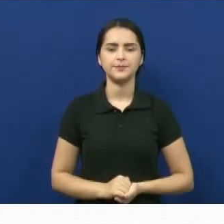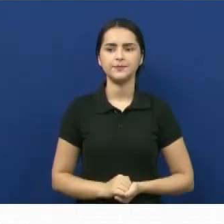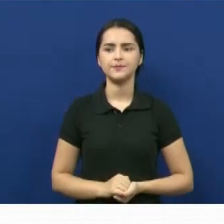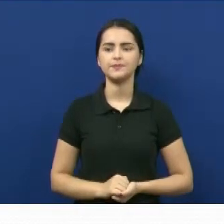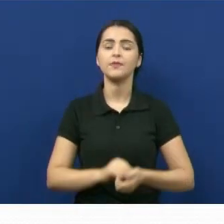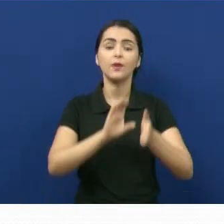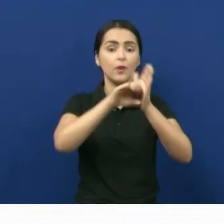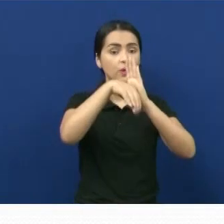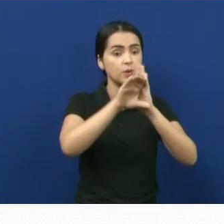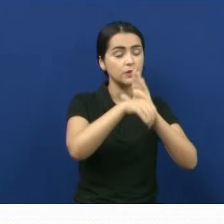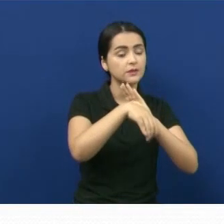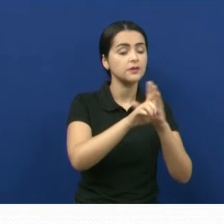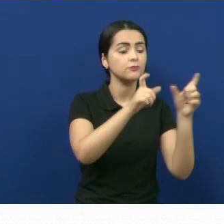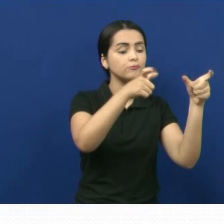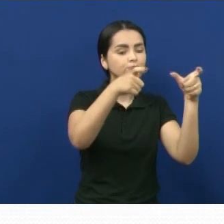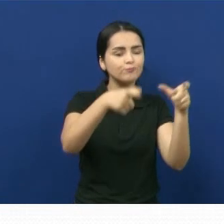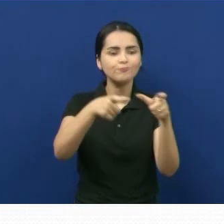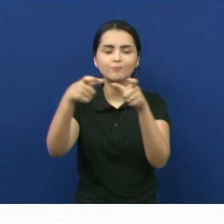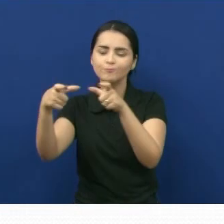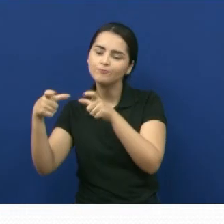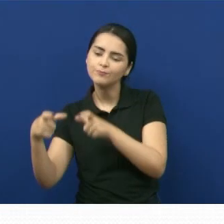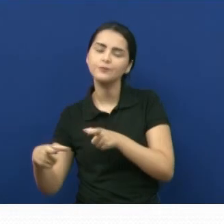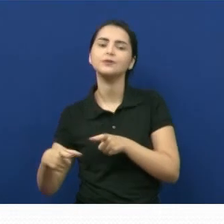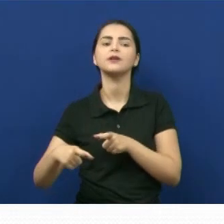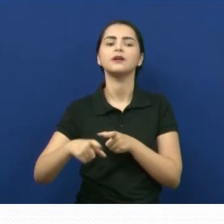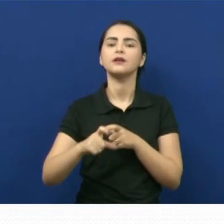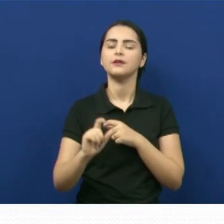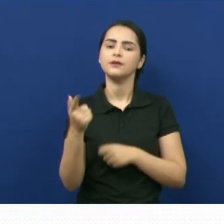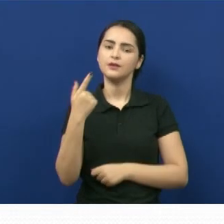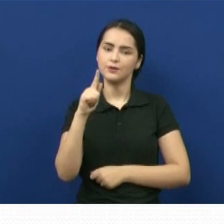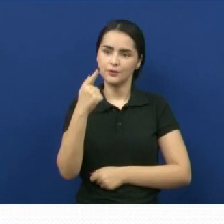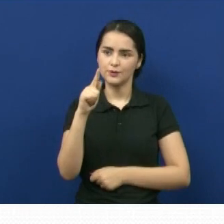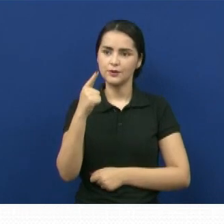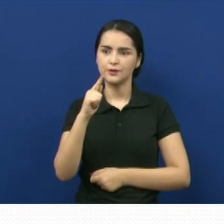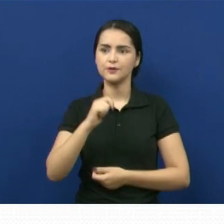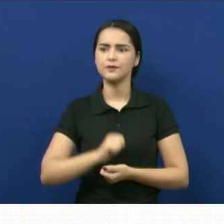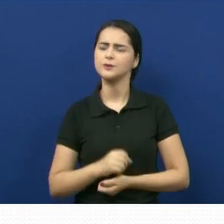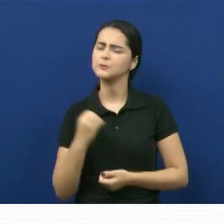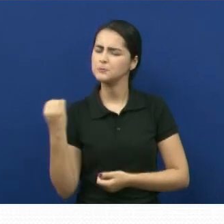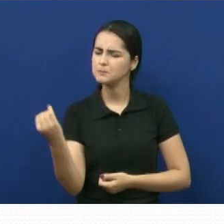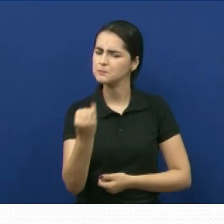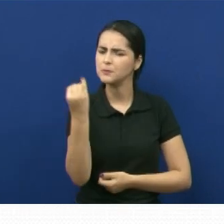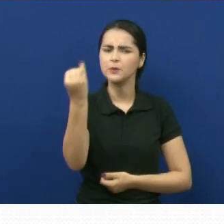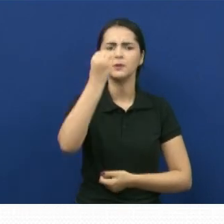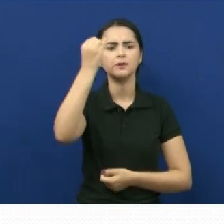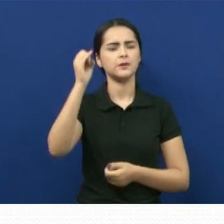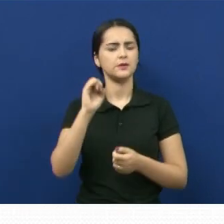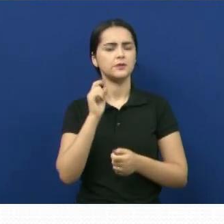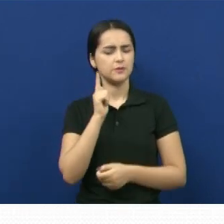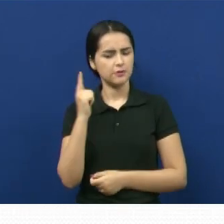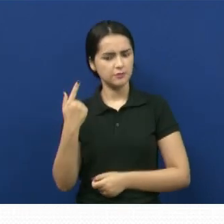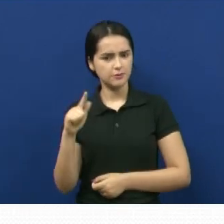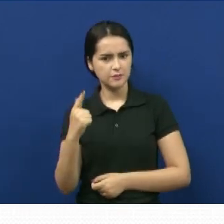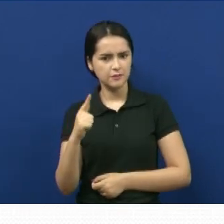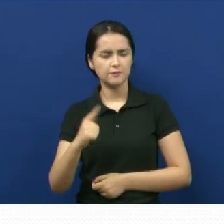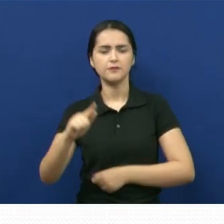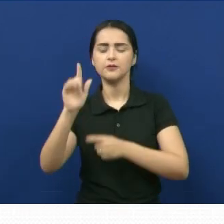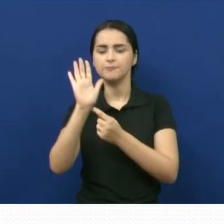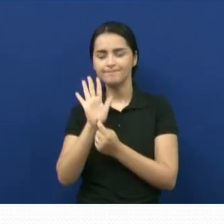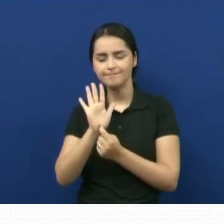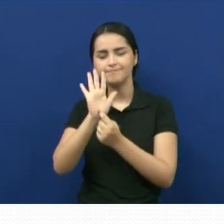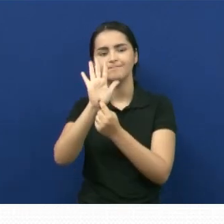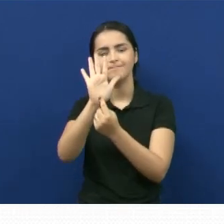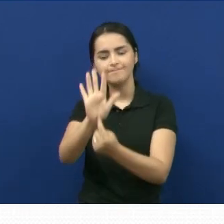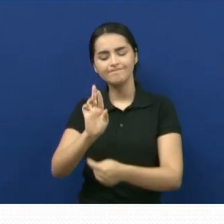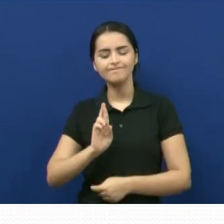O conceito de lugar para a geografia. O conceito de lugar é muito importante para a geografia, pois